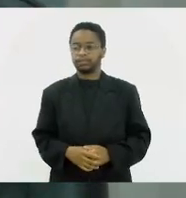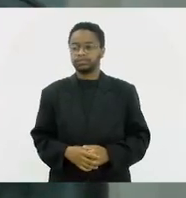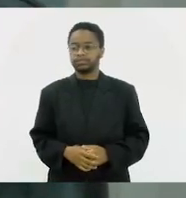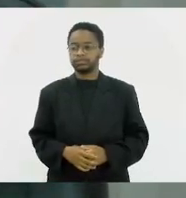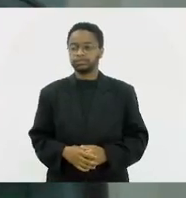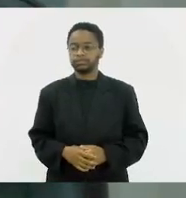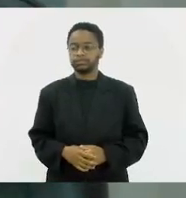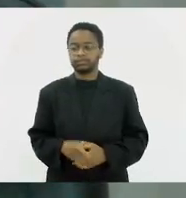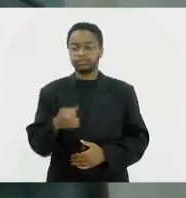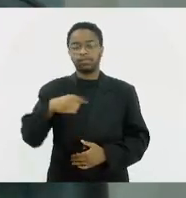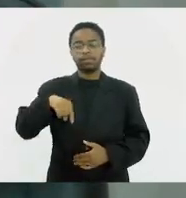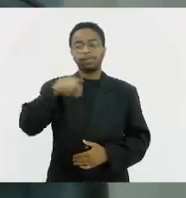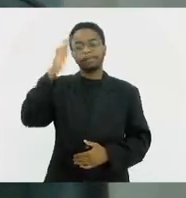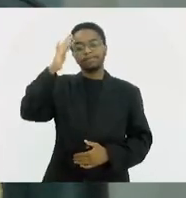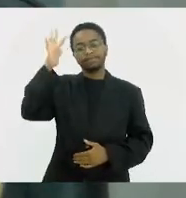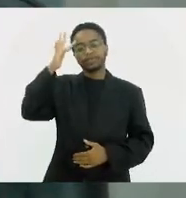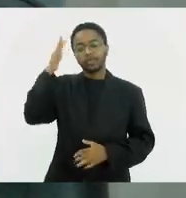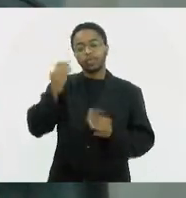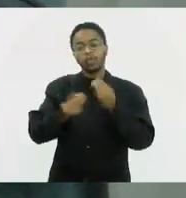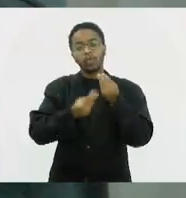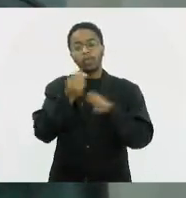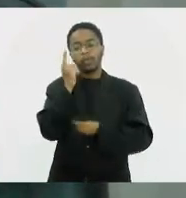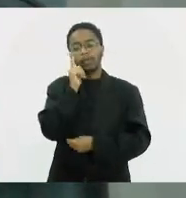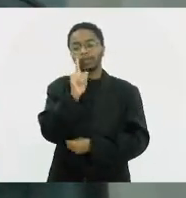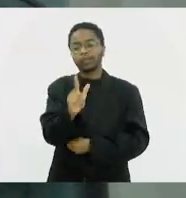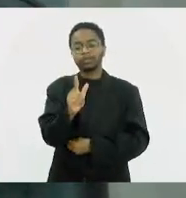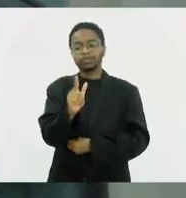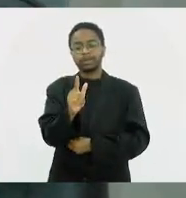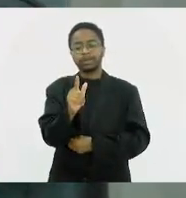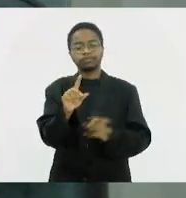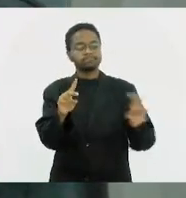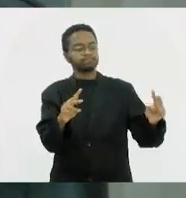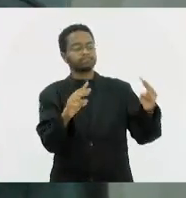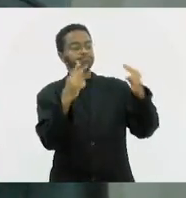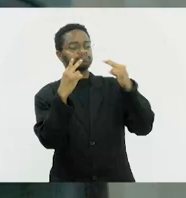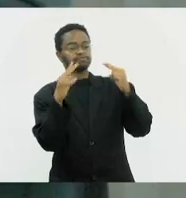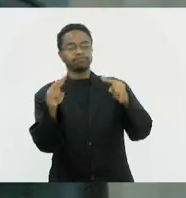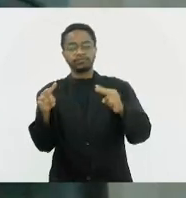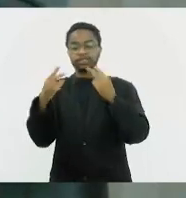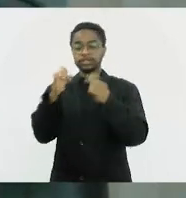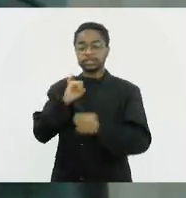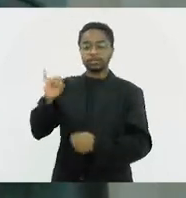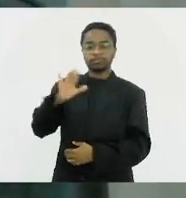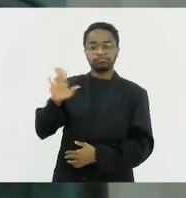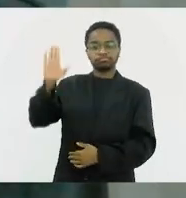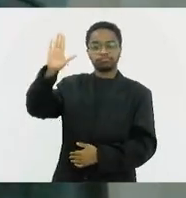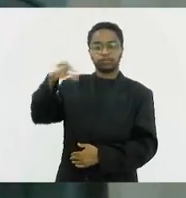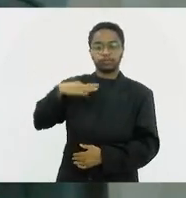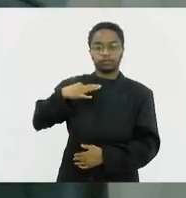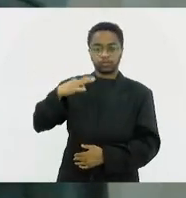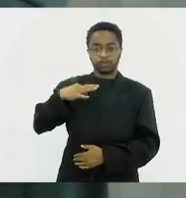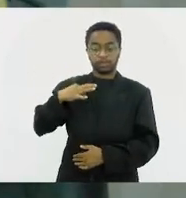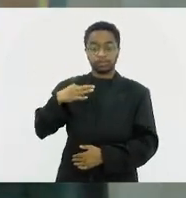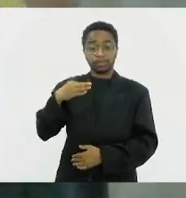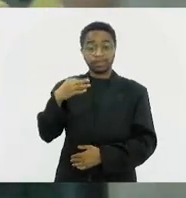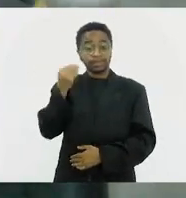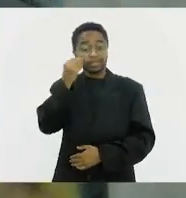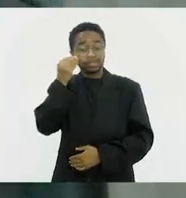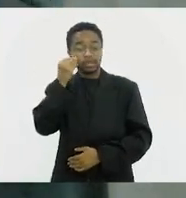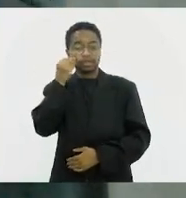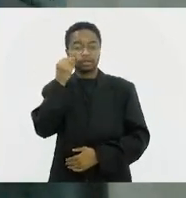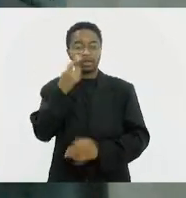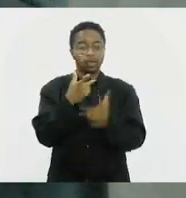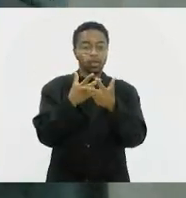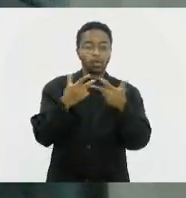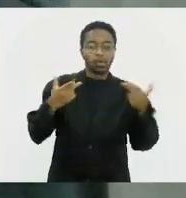Pensem como vocês podem se tornar mais visíveis sendo voluntários. Procurem alguma coisa